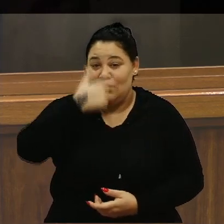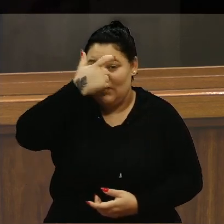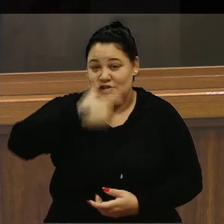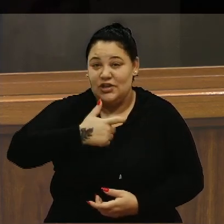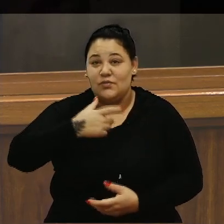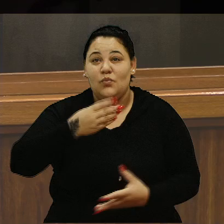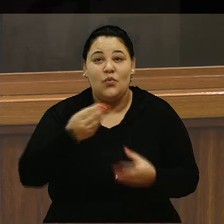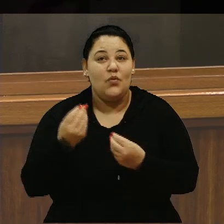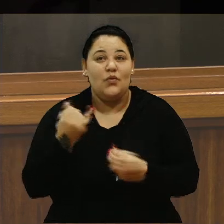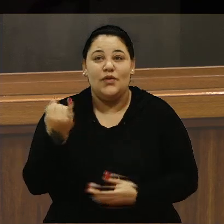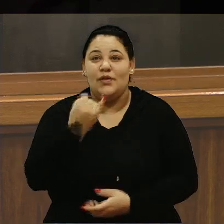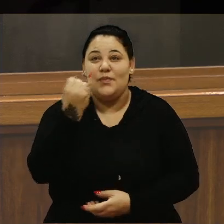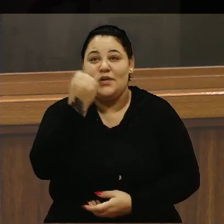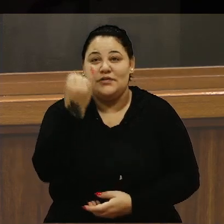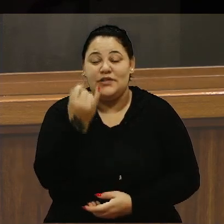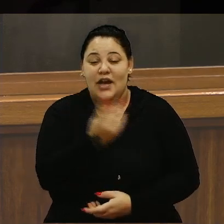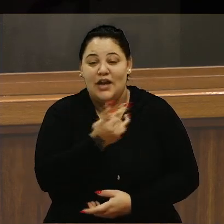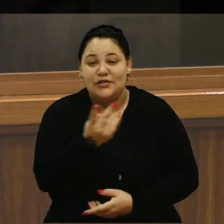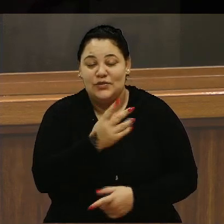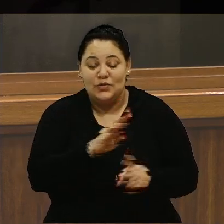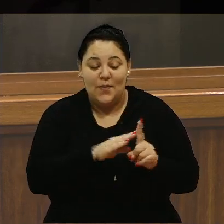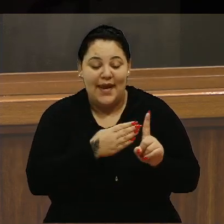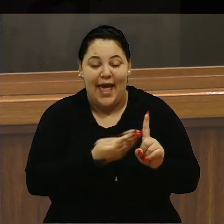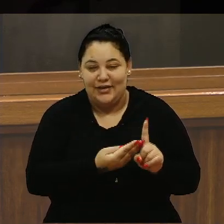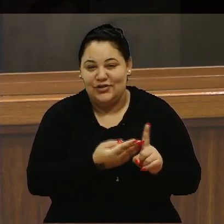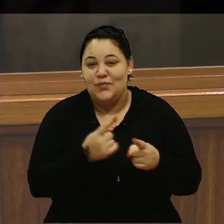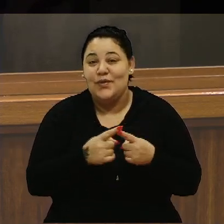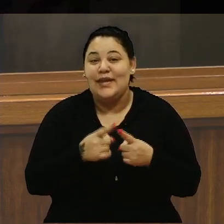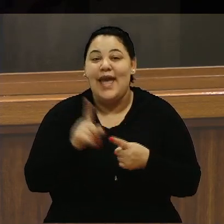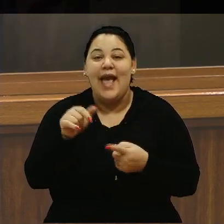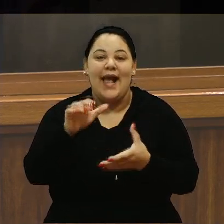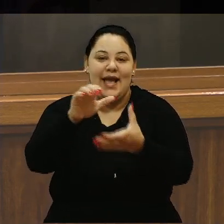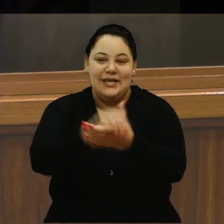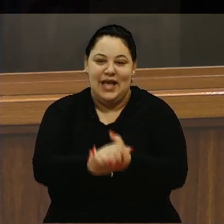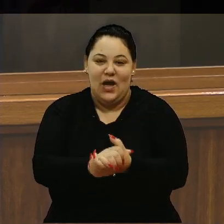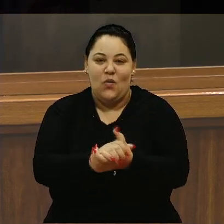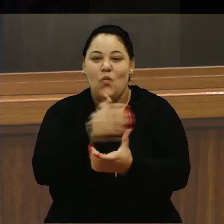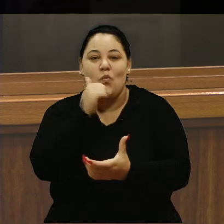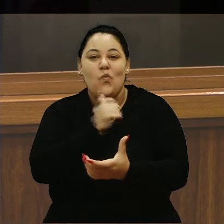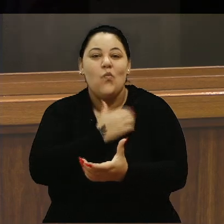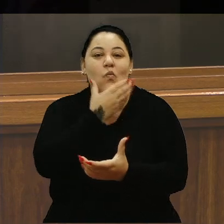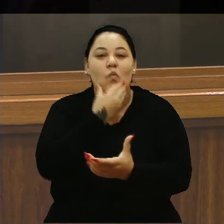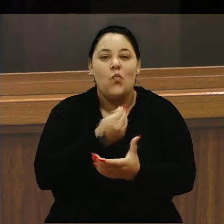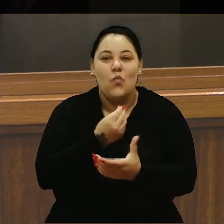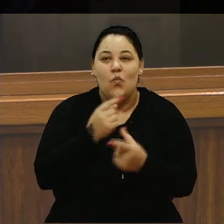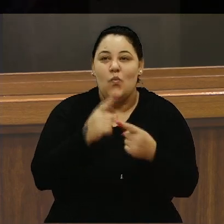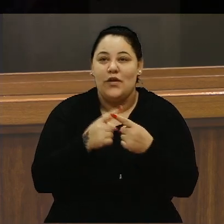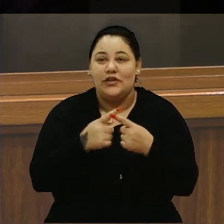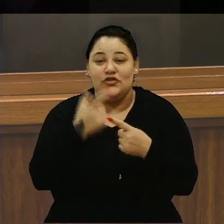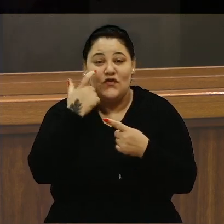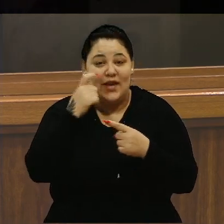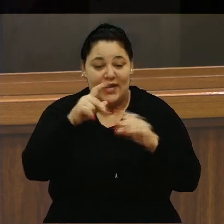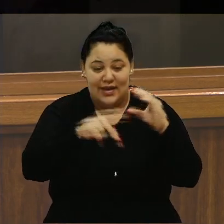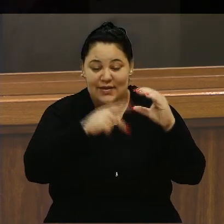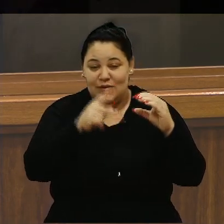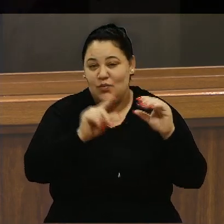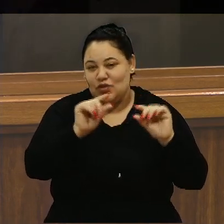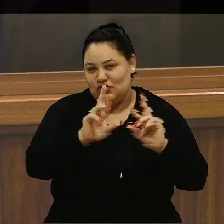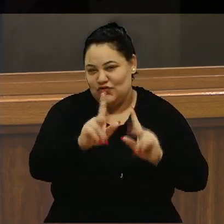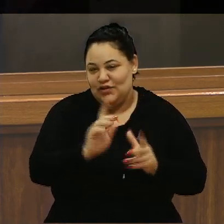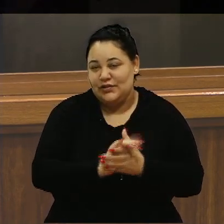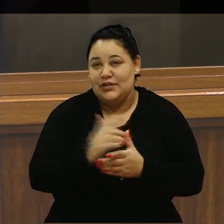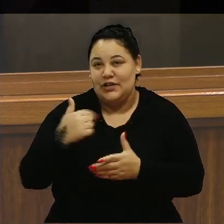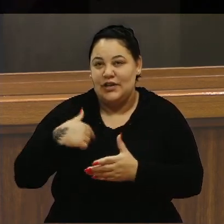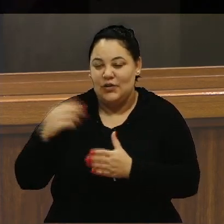duas homenagens, né, ao casal. Geralmente o que a gente vê na Câmara é um pouquinho diferente. Eu mesmo vou ter uma